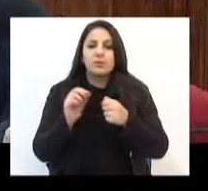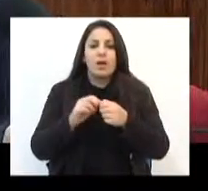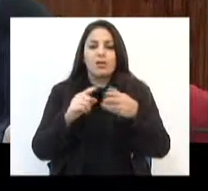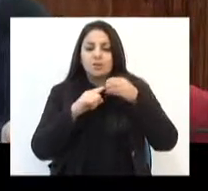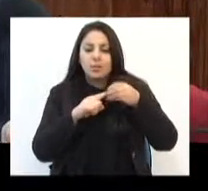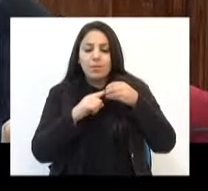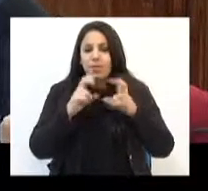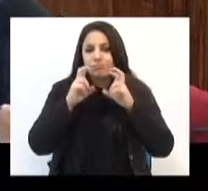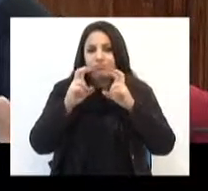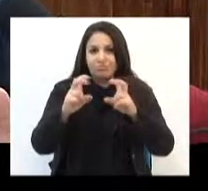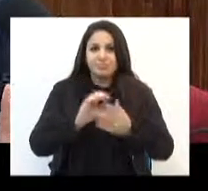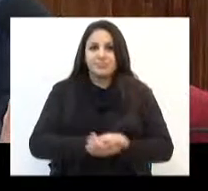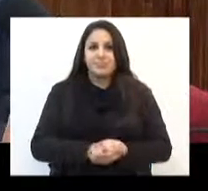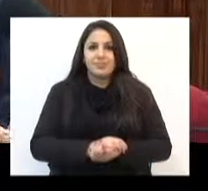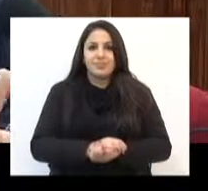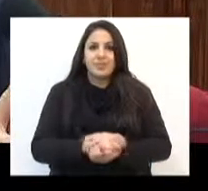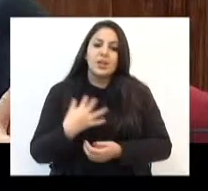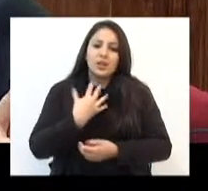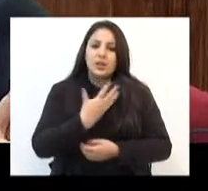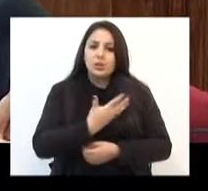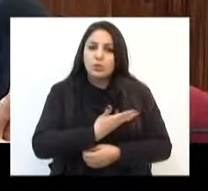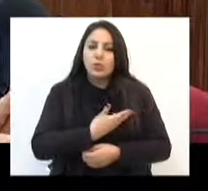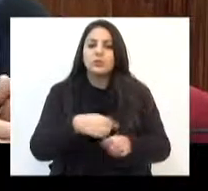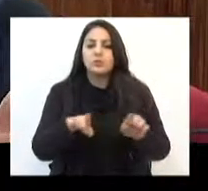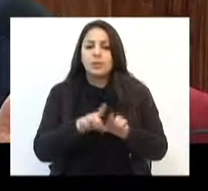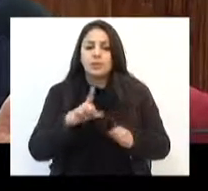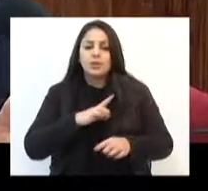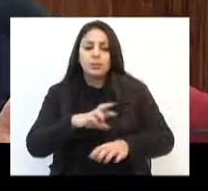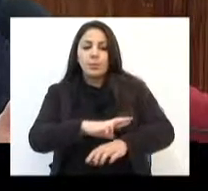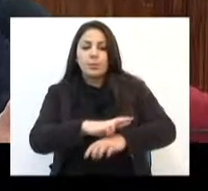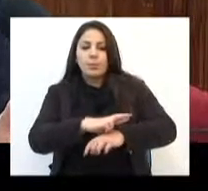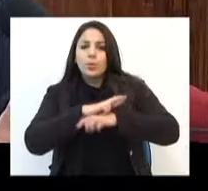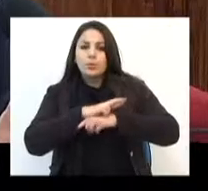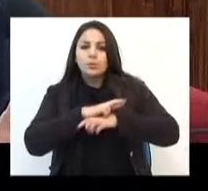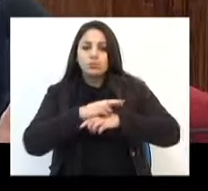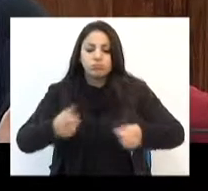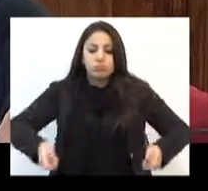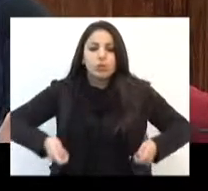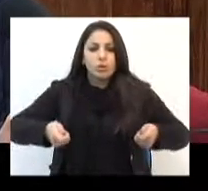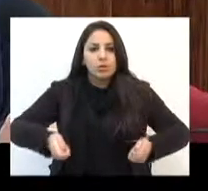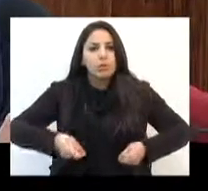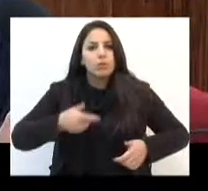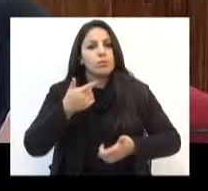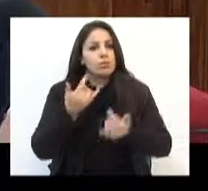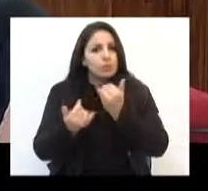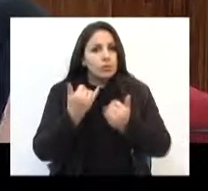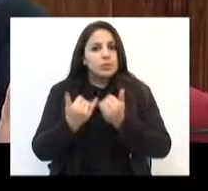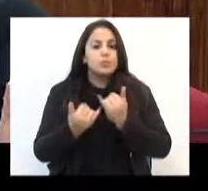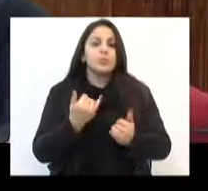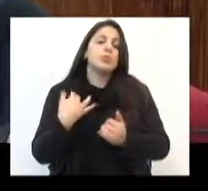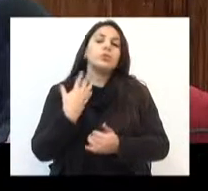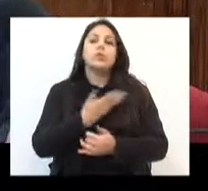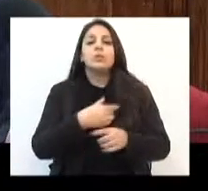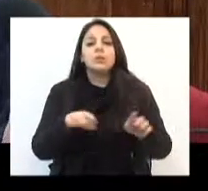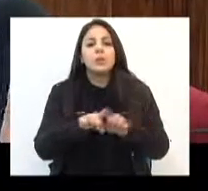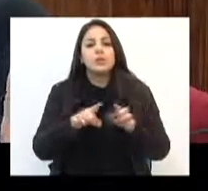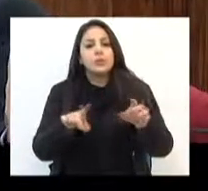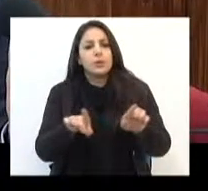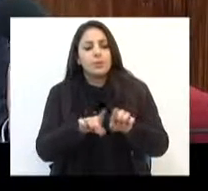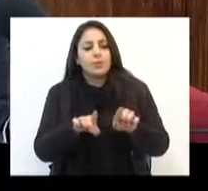grande finalidade é a proteção do cidadão. Nós nos baseamos na AEBNT, que é a Associação